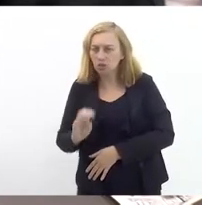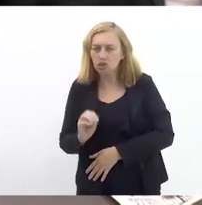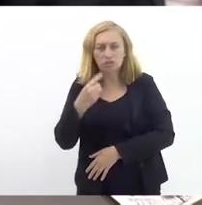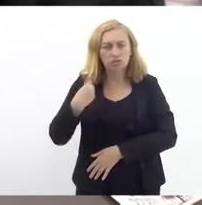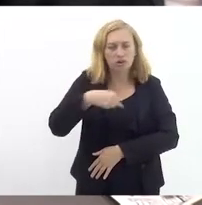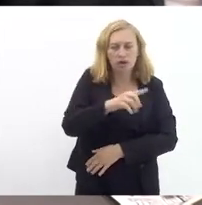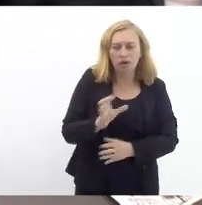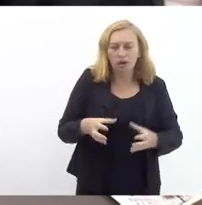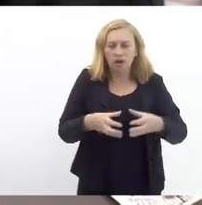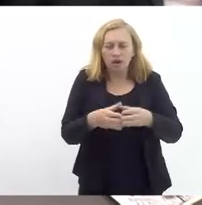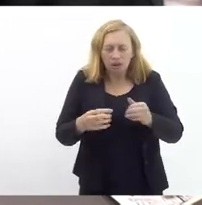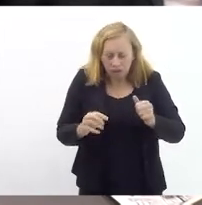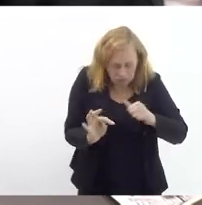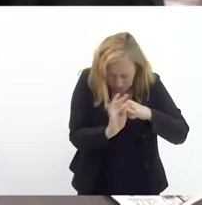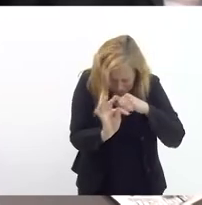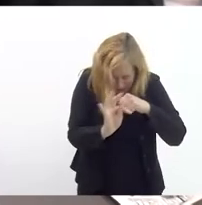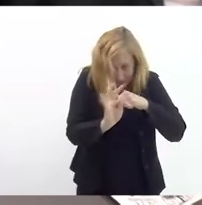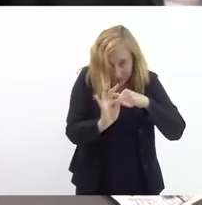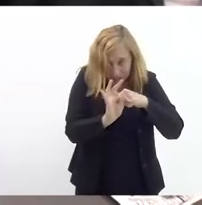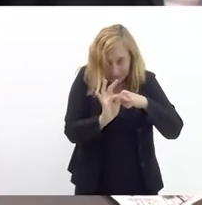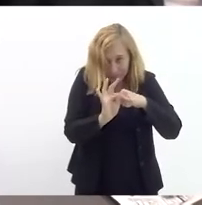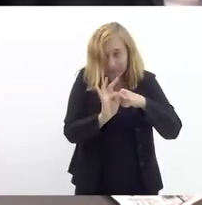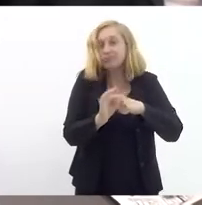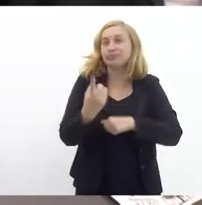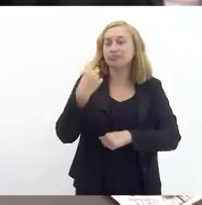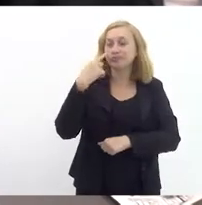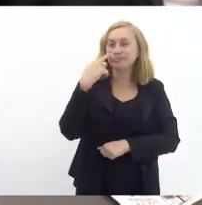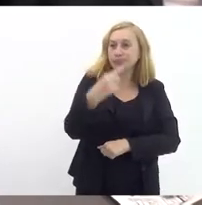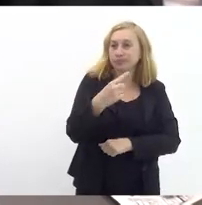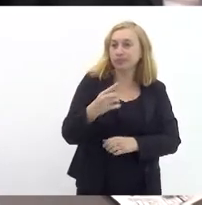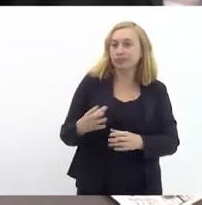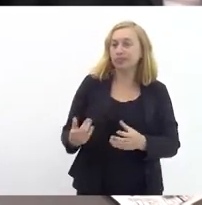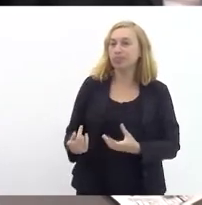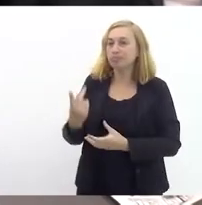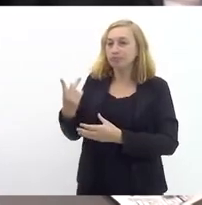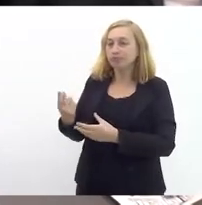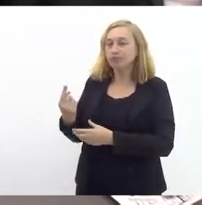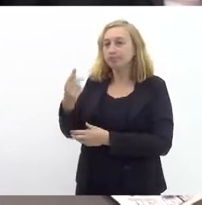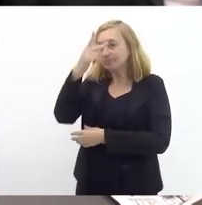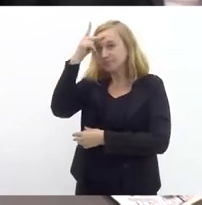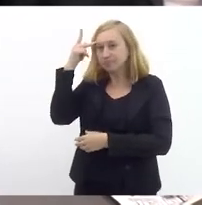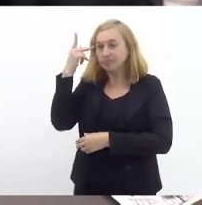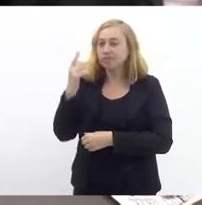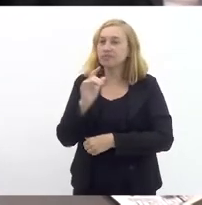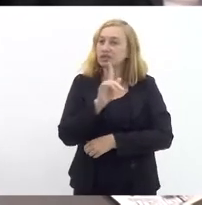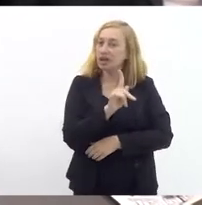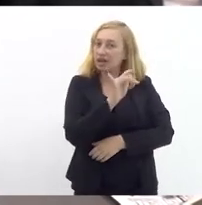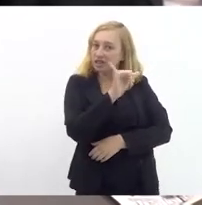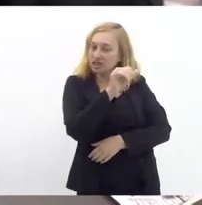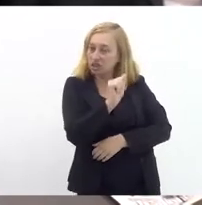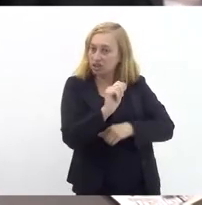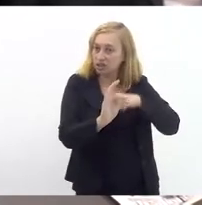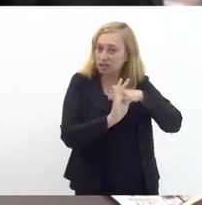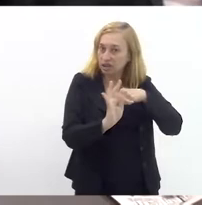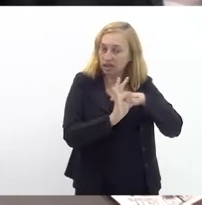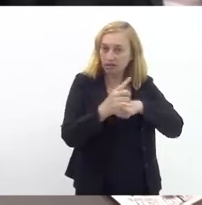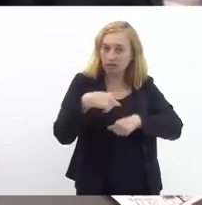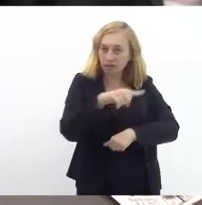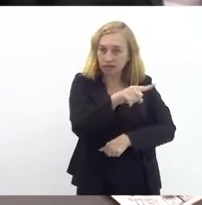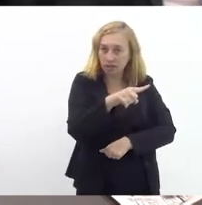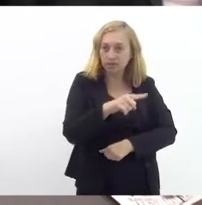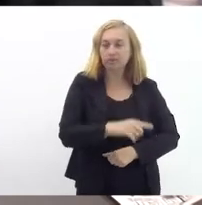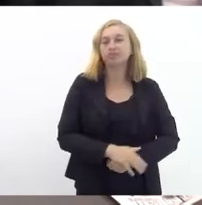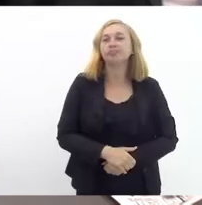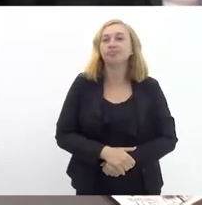técnico. E aí eu acho que ali seria necessária a presença de um técnico da agência. Um técnico da agência, que estariam